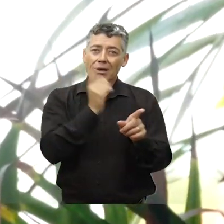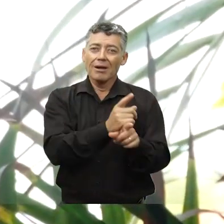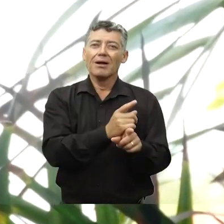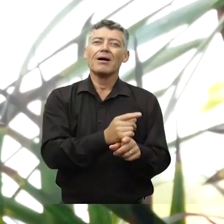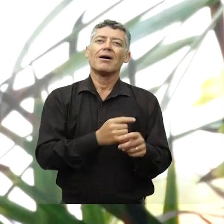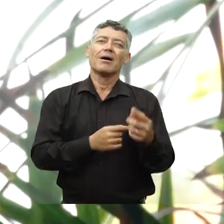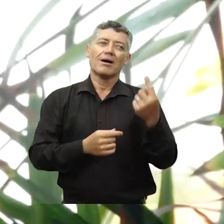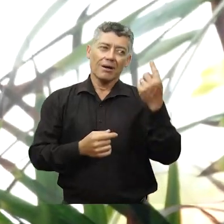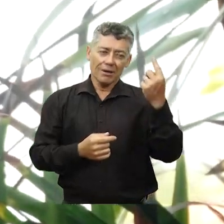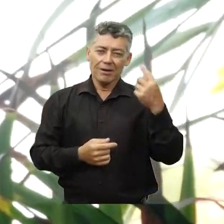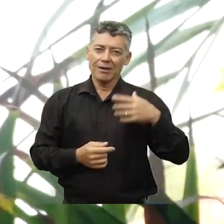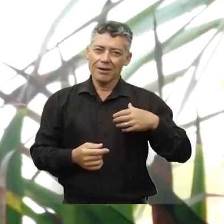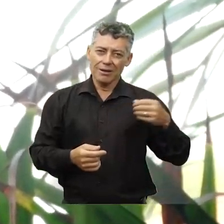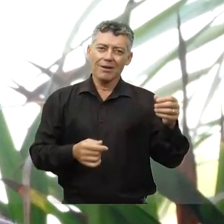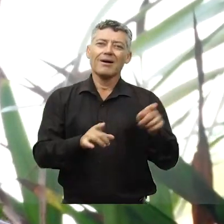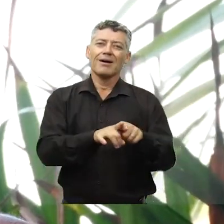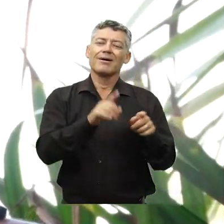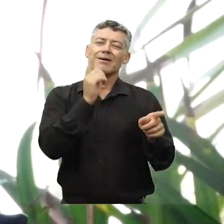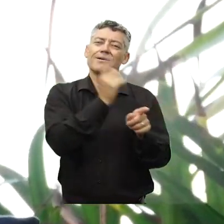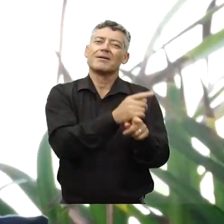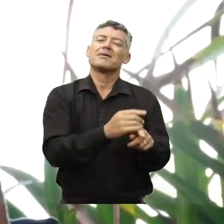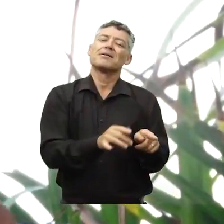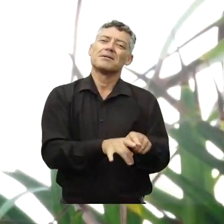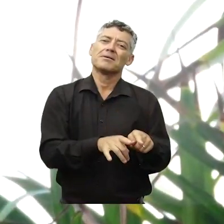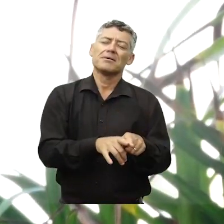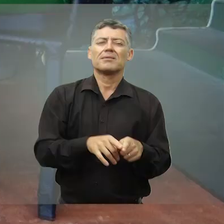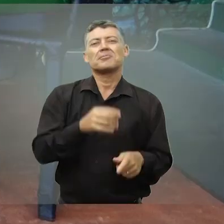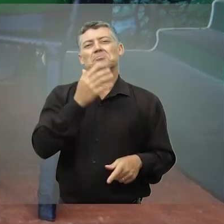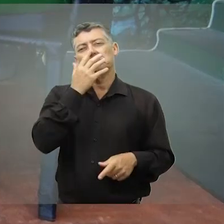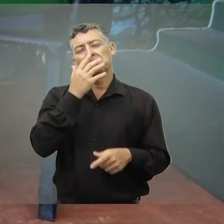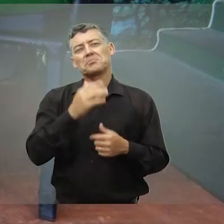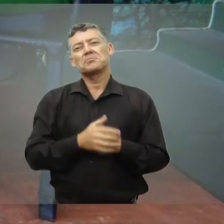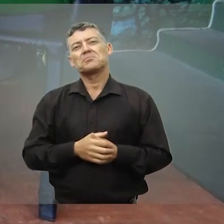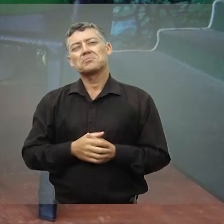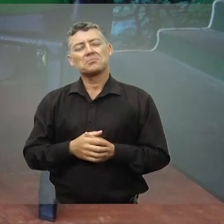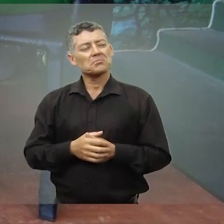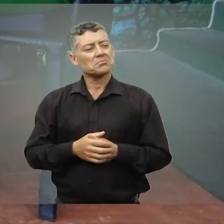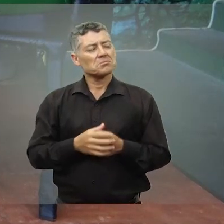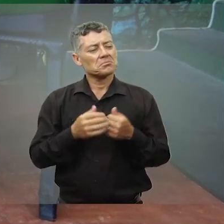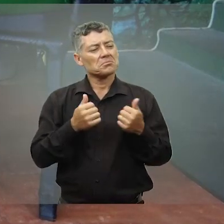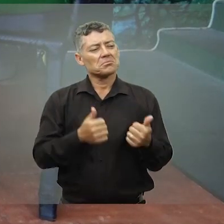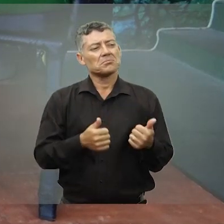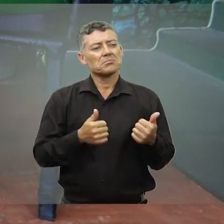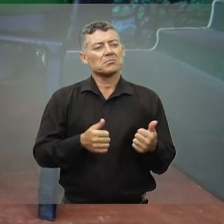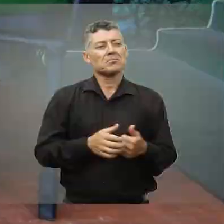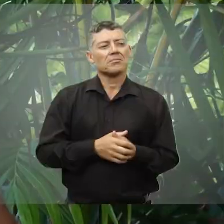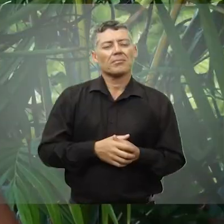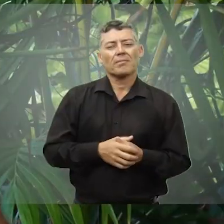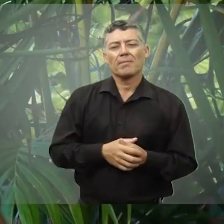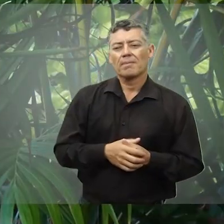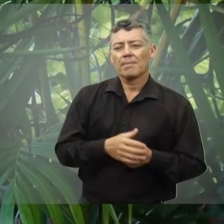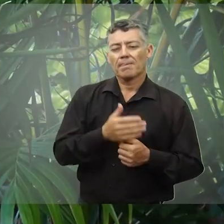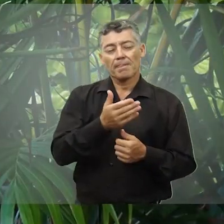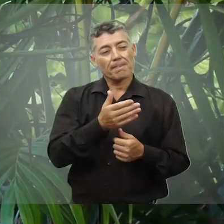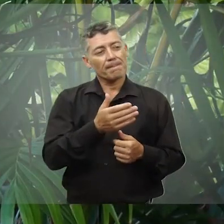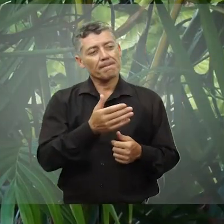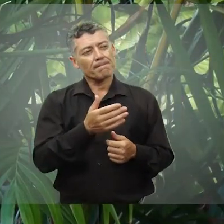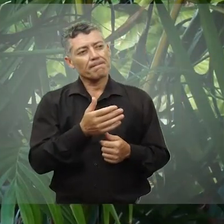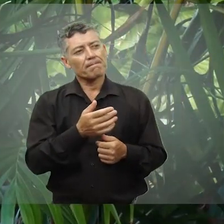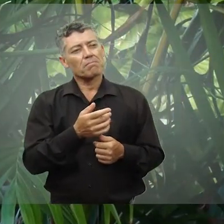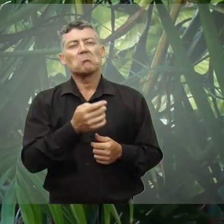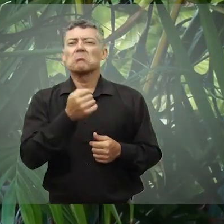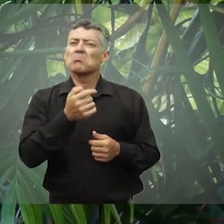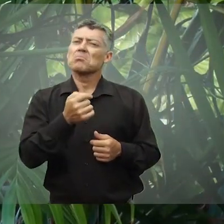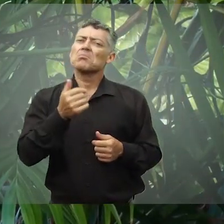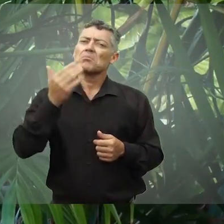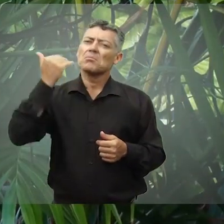uma das filhas. Então, meu, isso aí, além desses encontros, o Insta está me